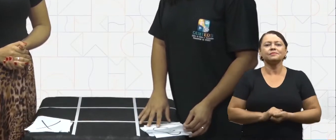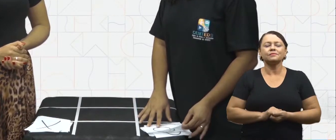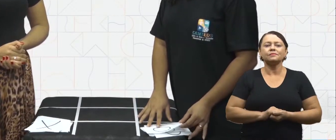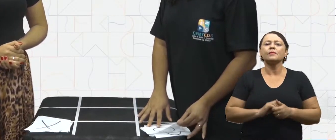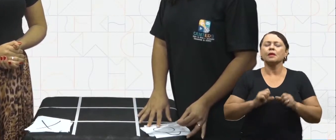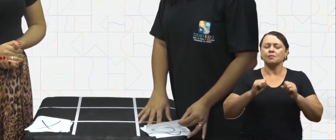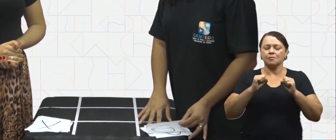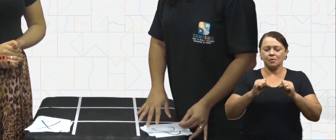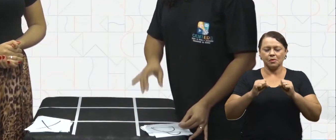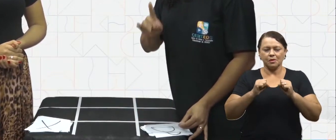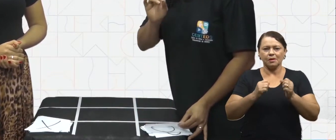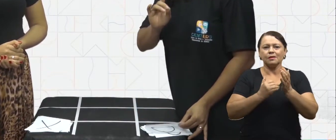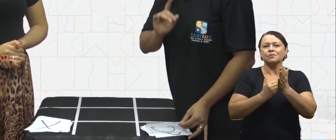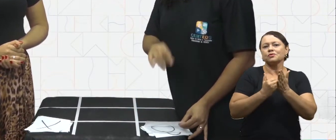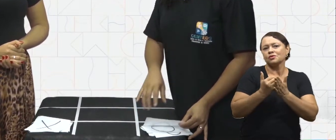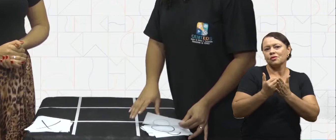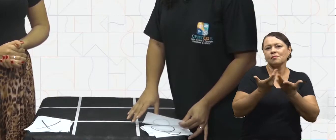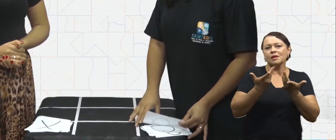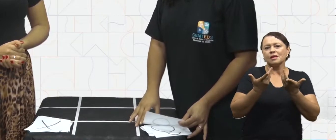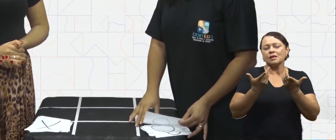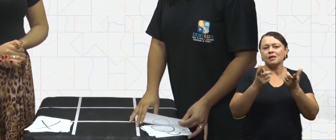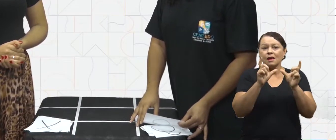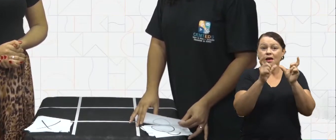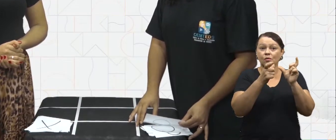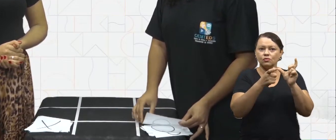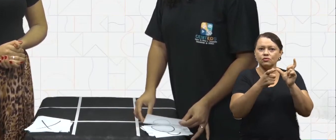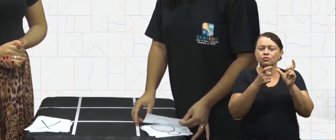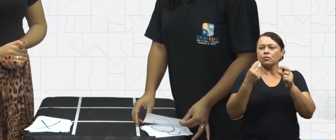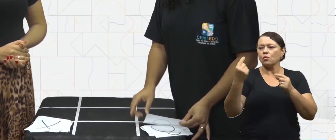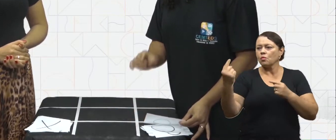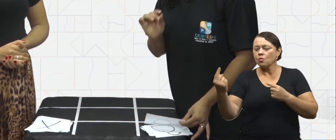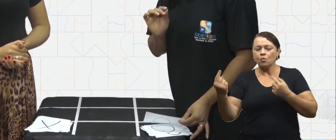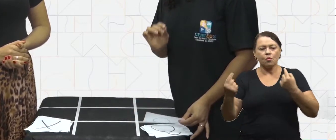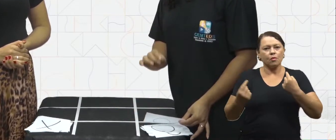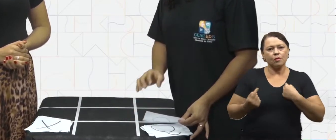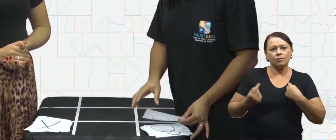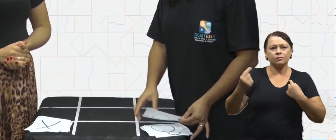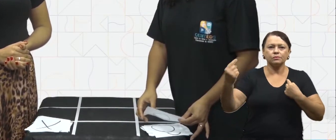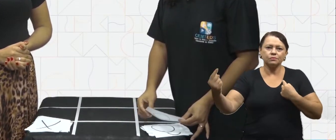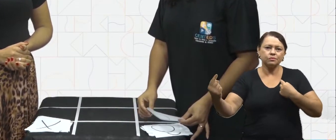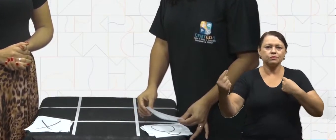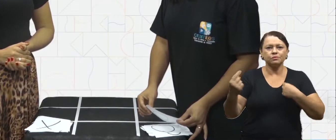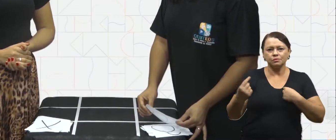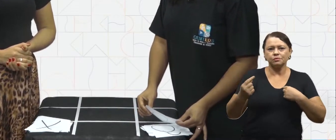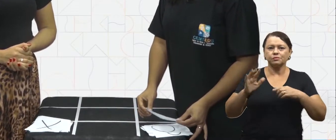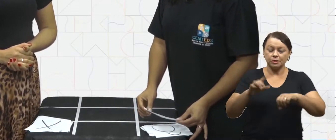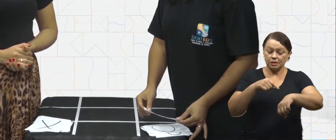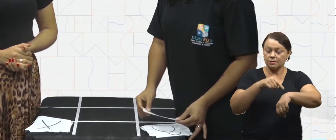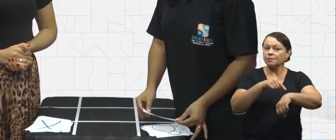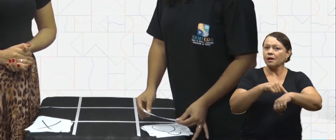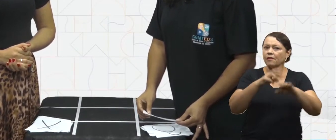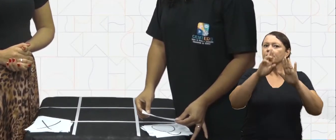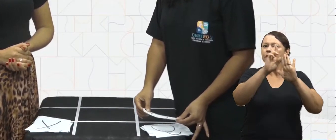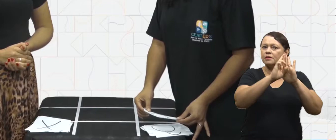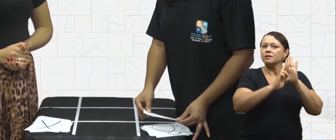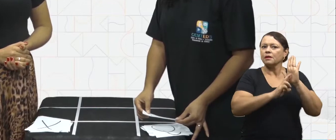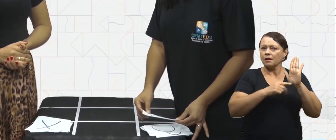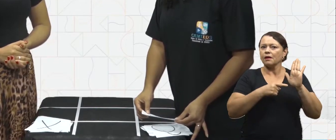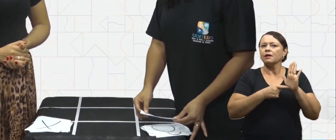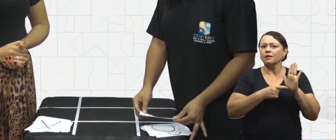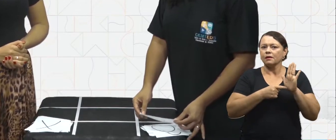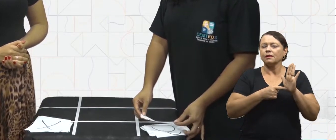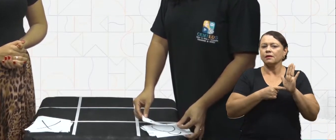podemos dar início à partida. Os jogadores jogam alternadamente, ou seja, cada um na sua vez. Uma marcação por vez